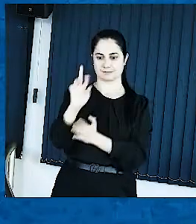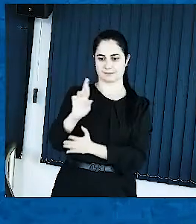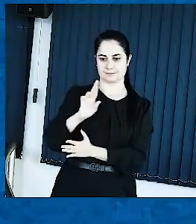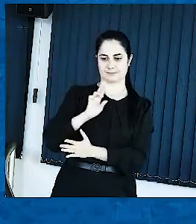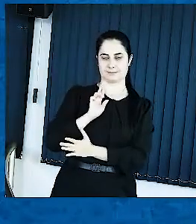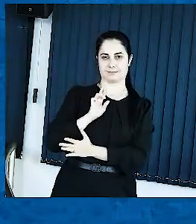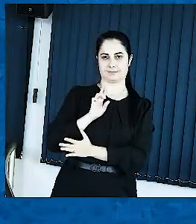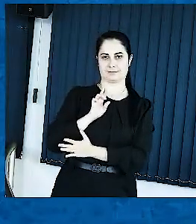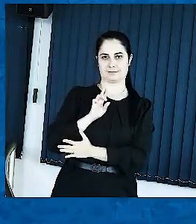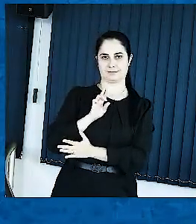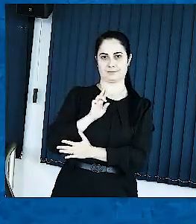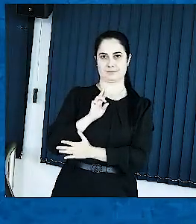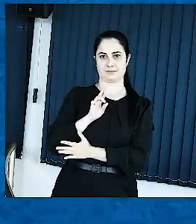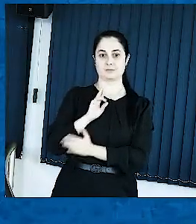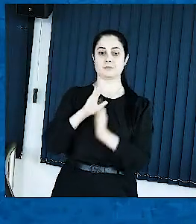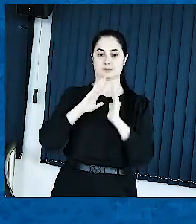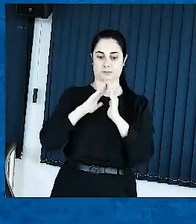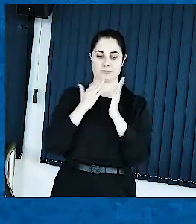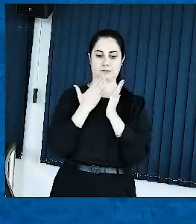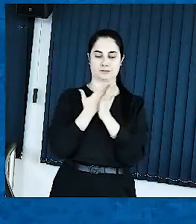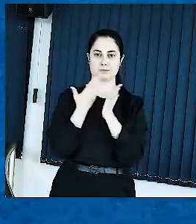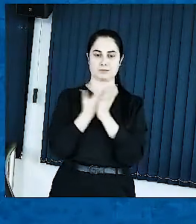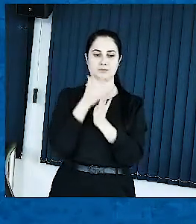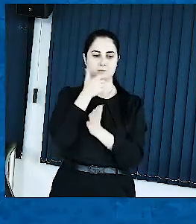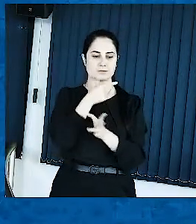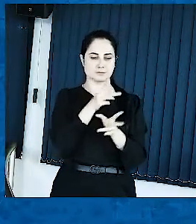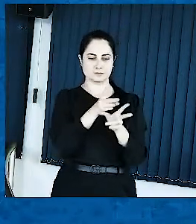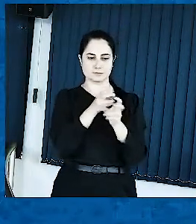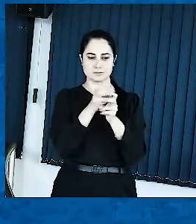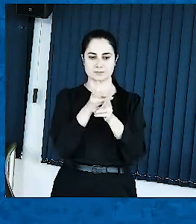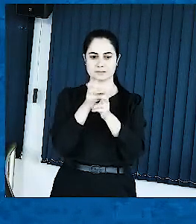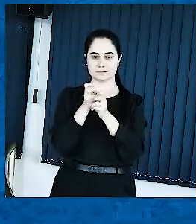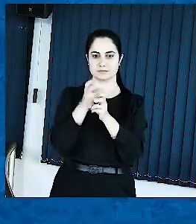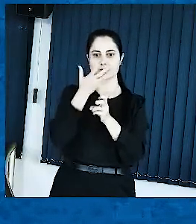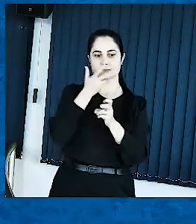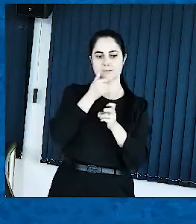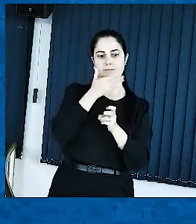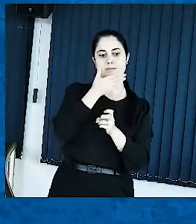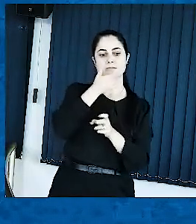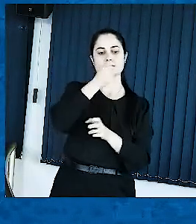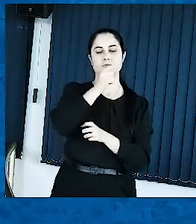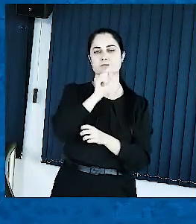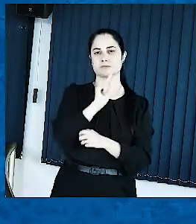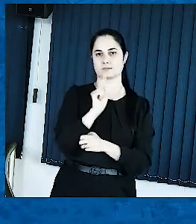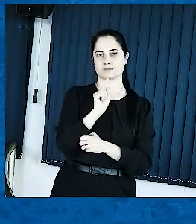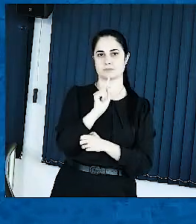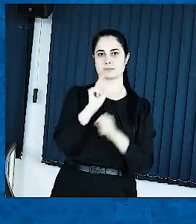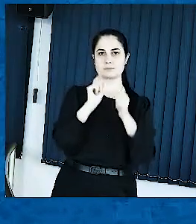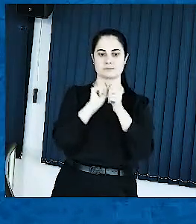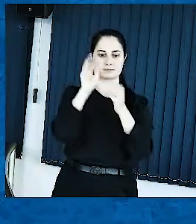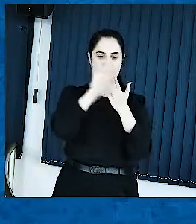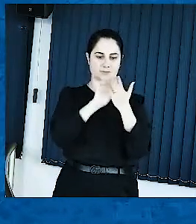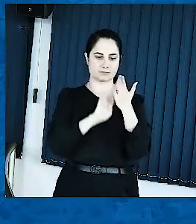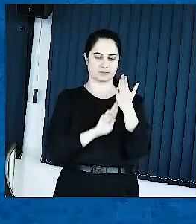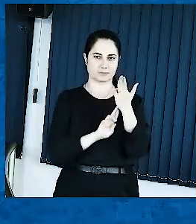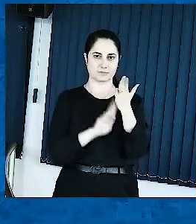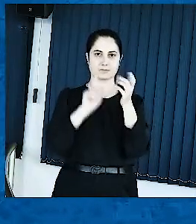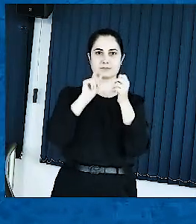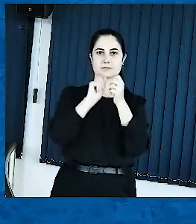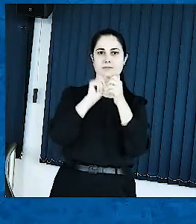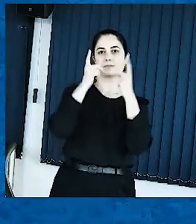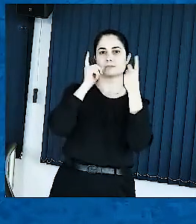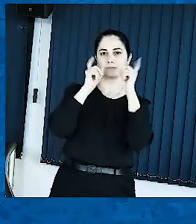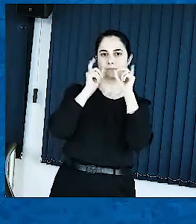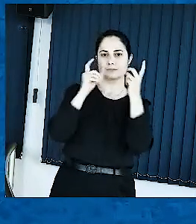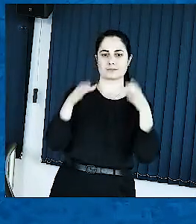para a gente. A escola pode observar se essa criança está melhorando ou não, fazer relatórios, fazer reuniões